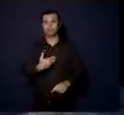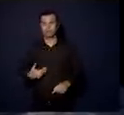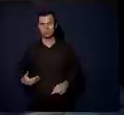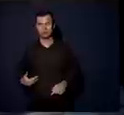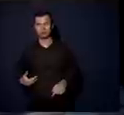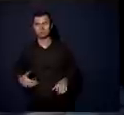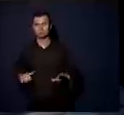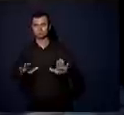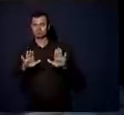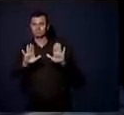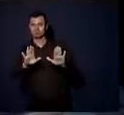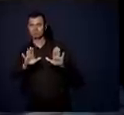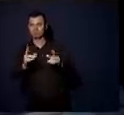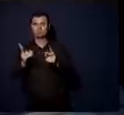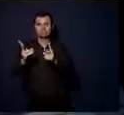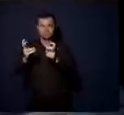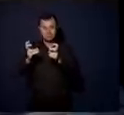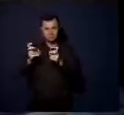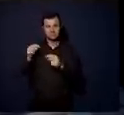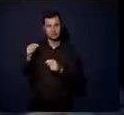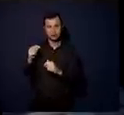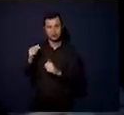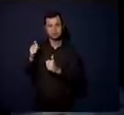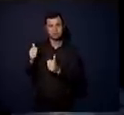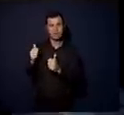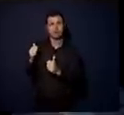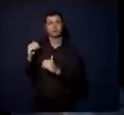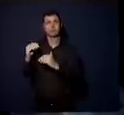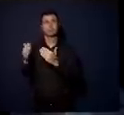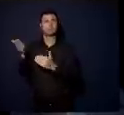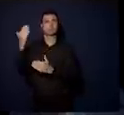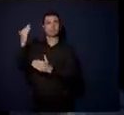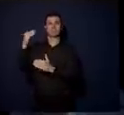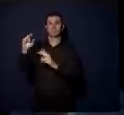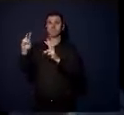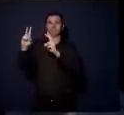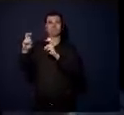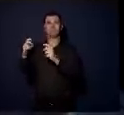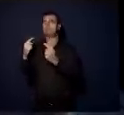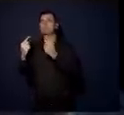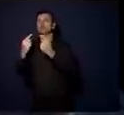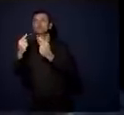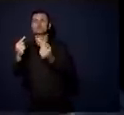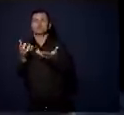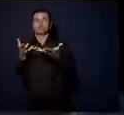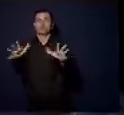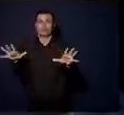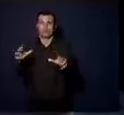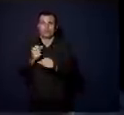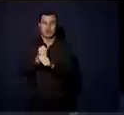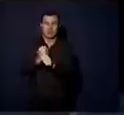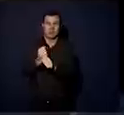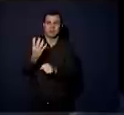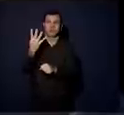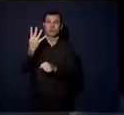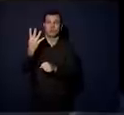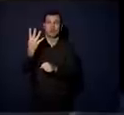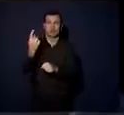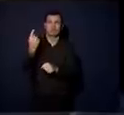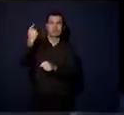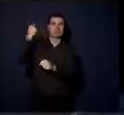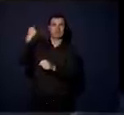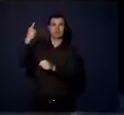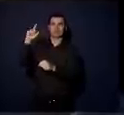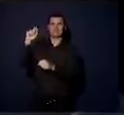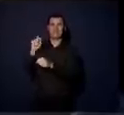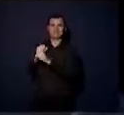Olha a gente amadureceu temos que a gente não aceitava discutir a quatro cinco dez anos atrás hoje